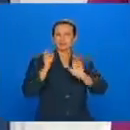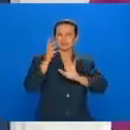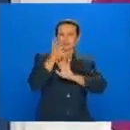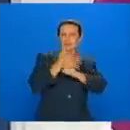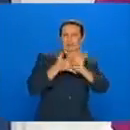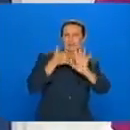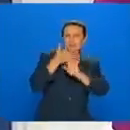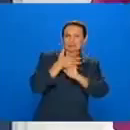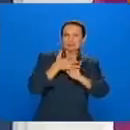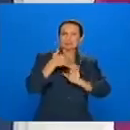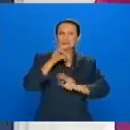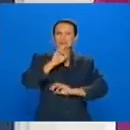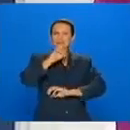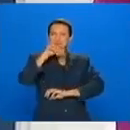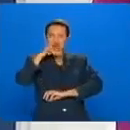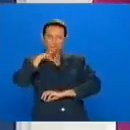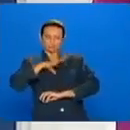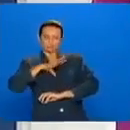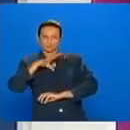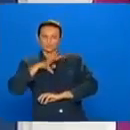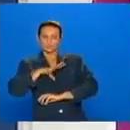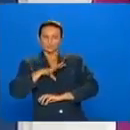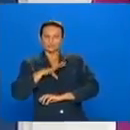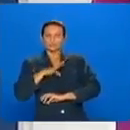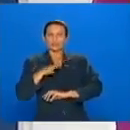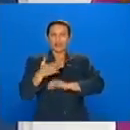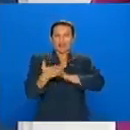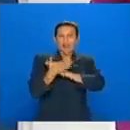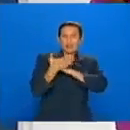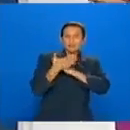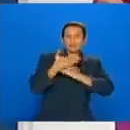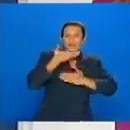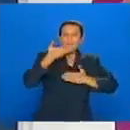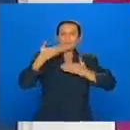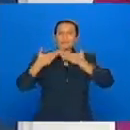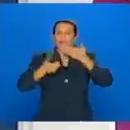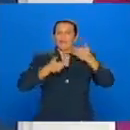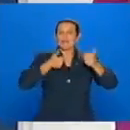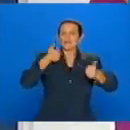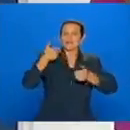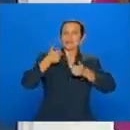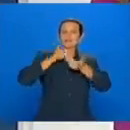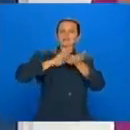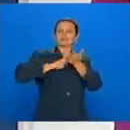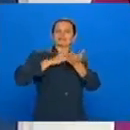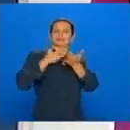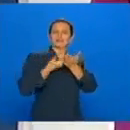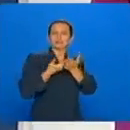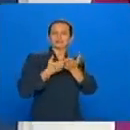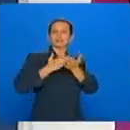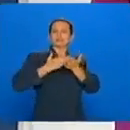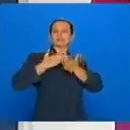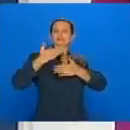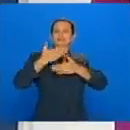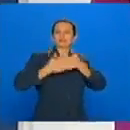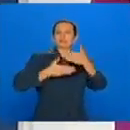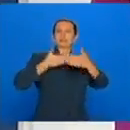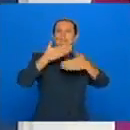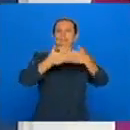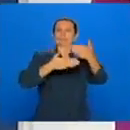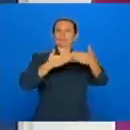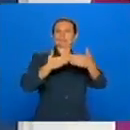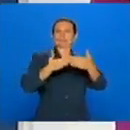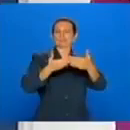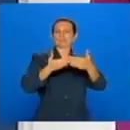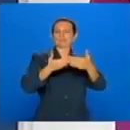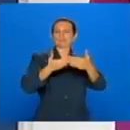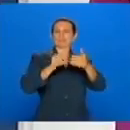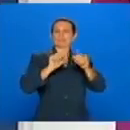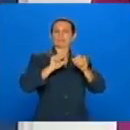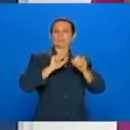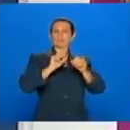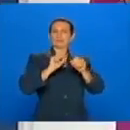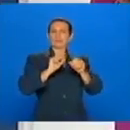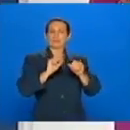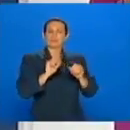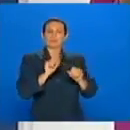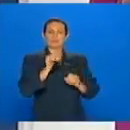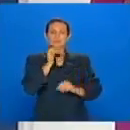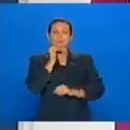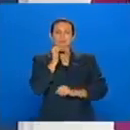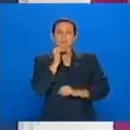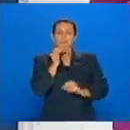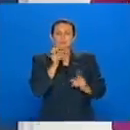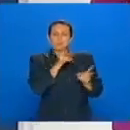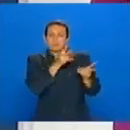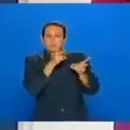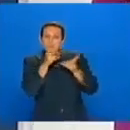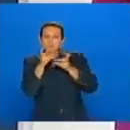melhorada de como foi o ato tradutório desempenhado até aquele determinado momento. Ele vai